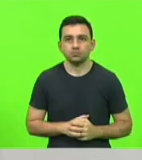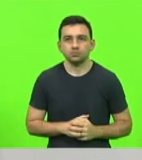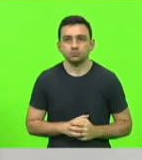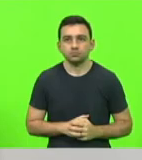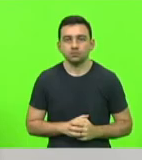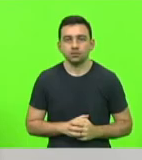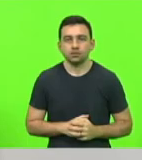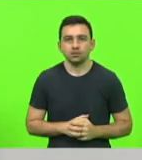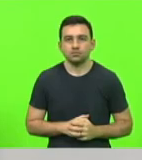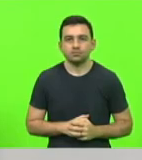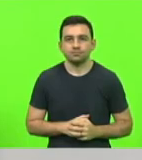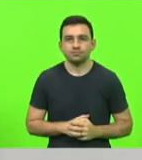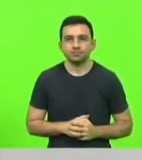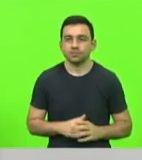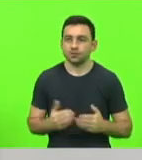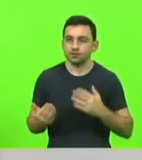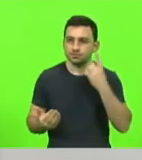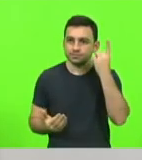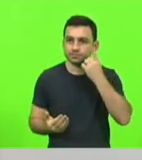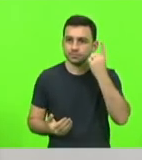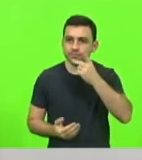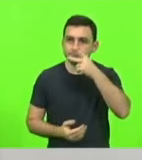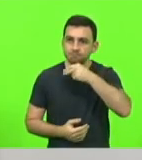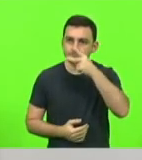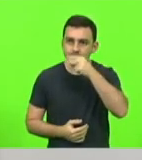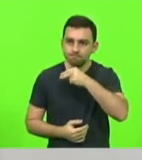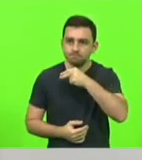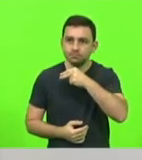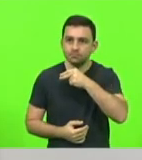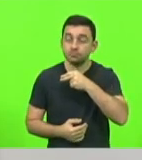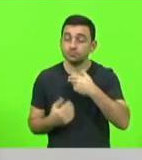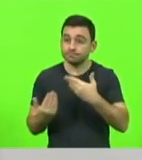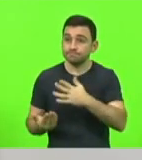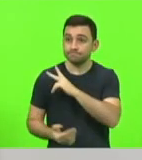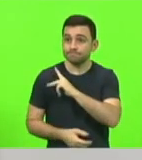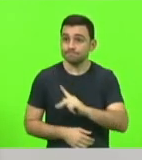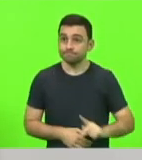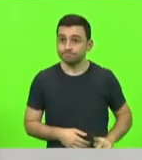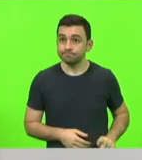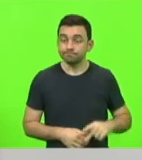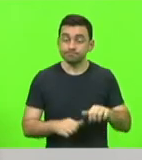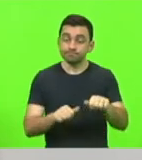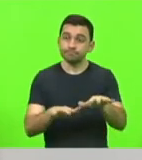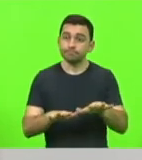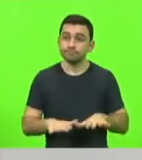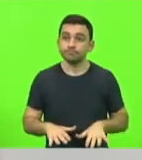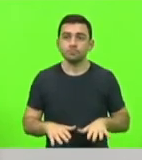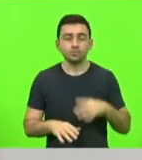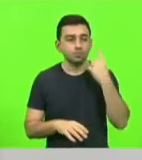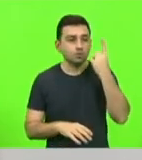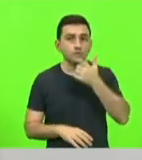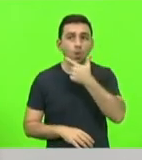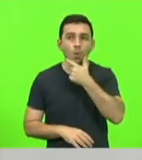Caro deputado Kennedy Nunes, que preside essa sessão, senhores deputados, senhora deputada,